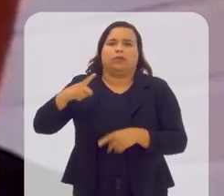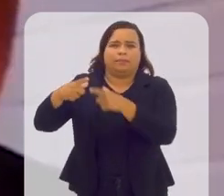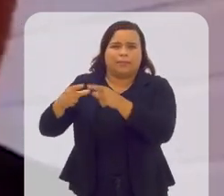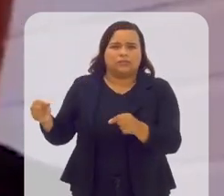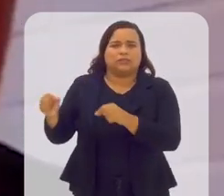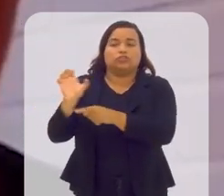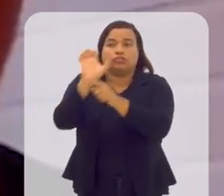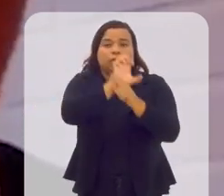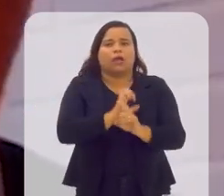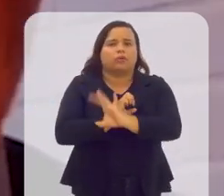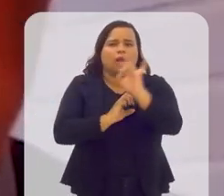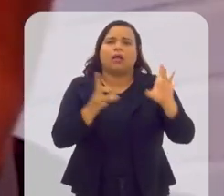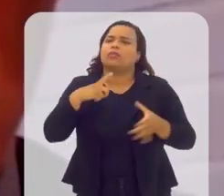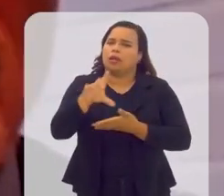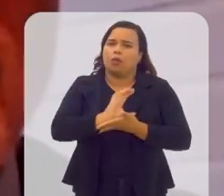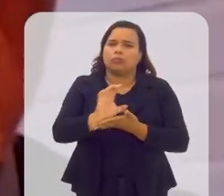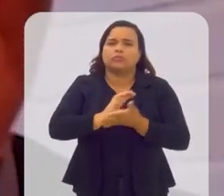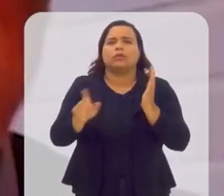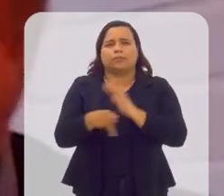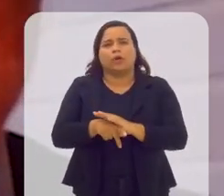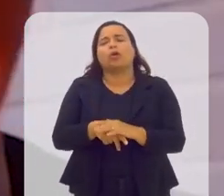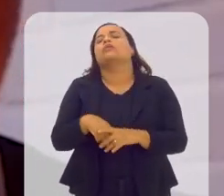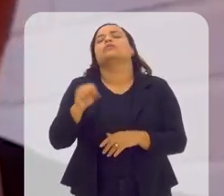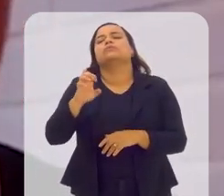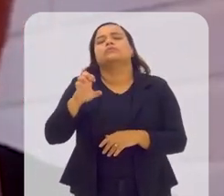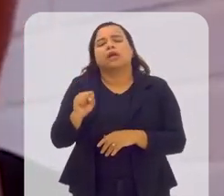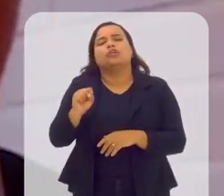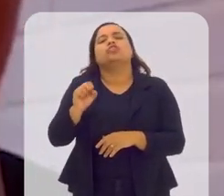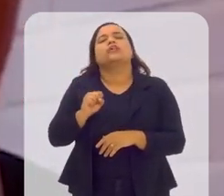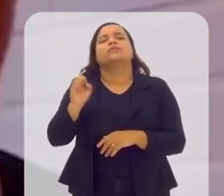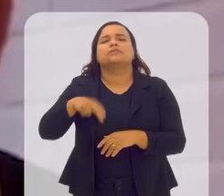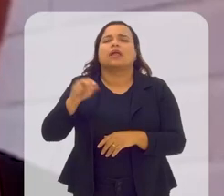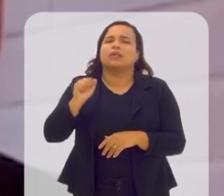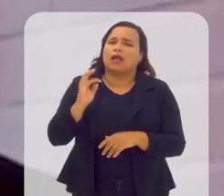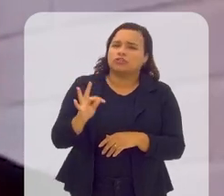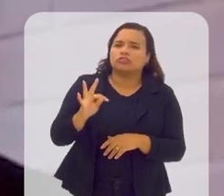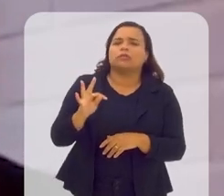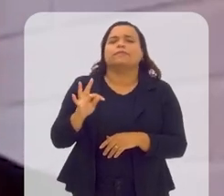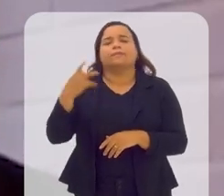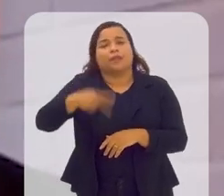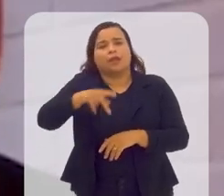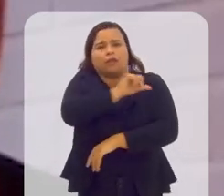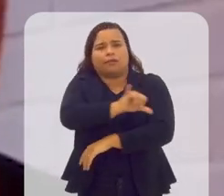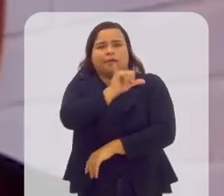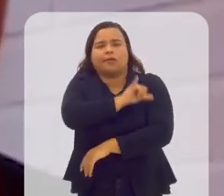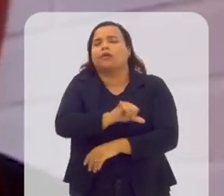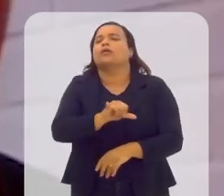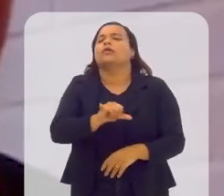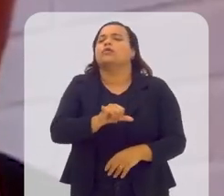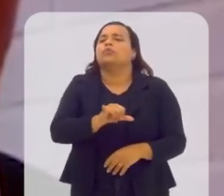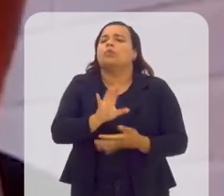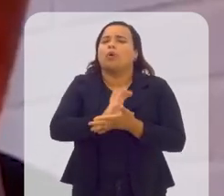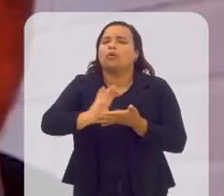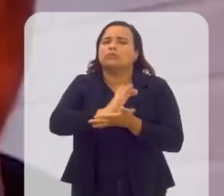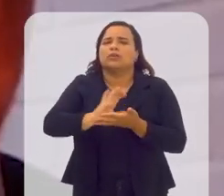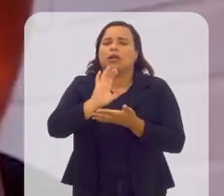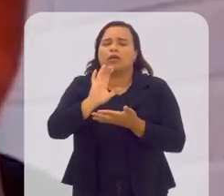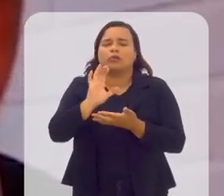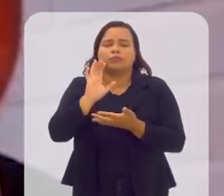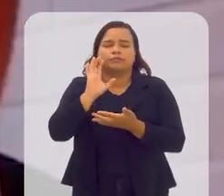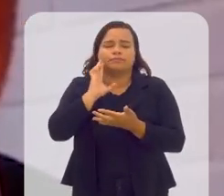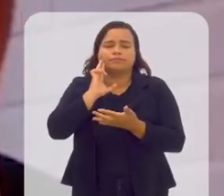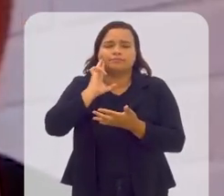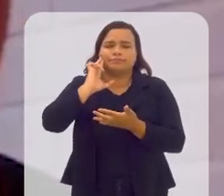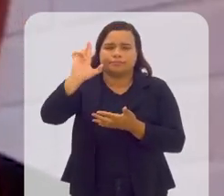cada estado tem o seu conselho do SESC-SENAT de gestão. Aqui no Rio de Janeiro, o Conselho Regional do SESC-SENAT foi